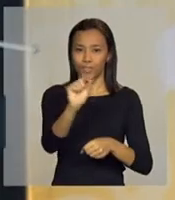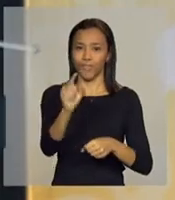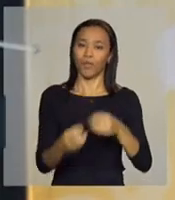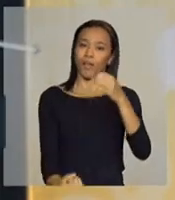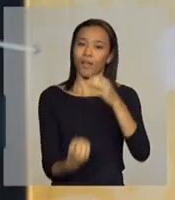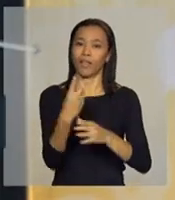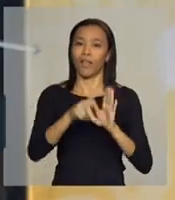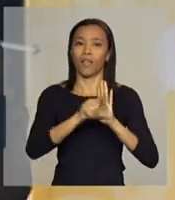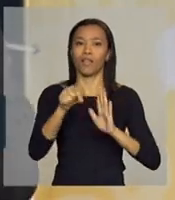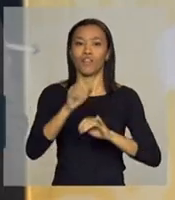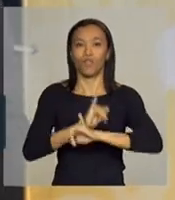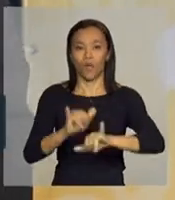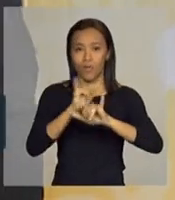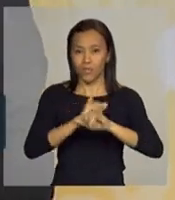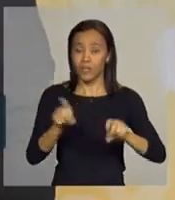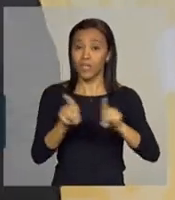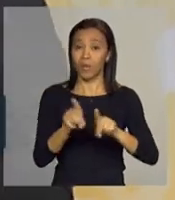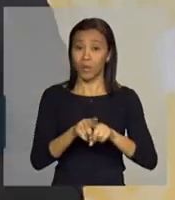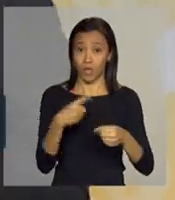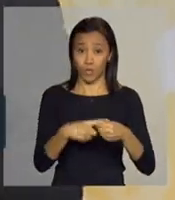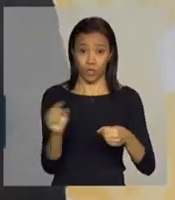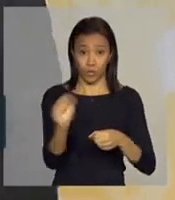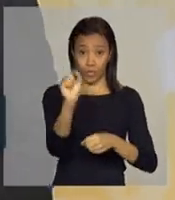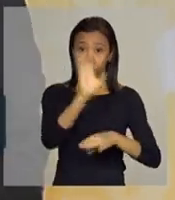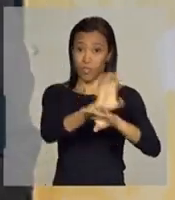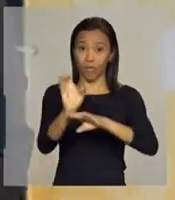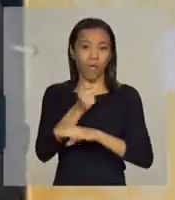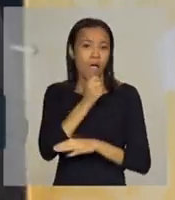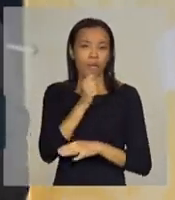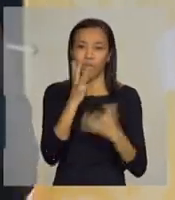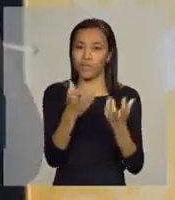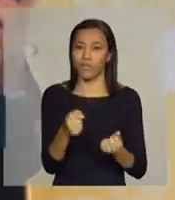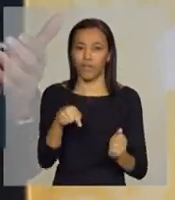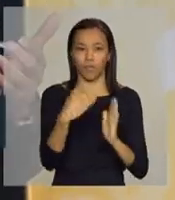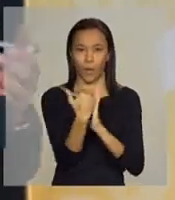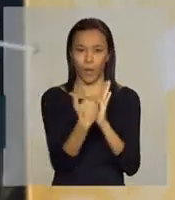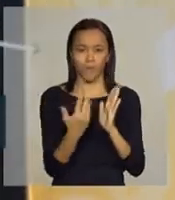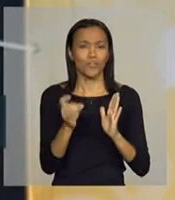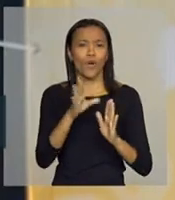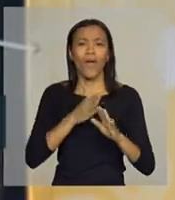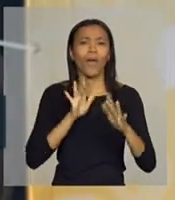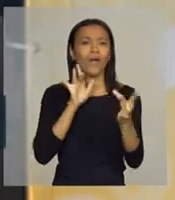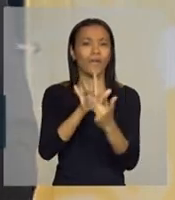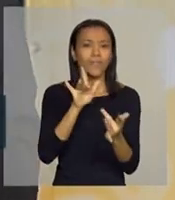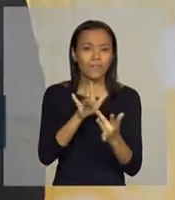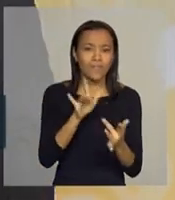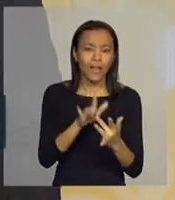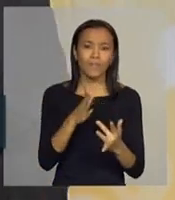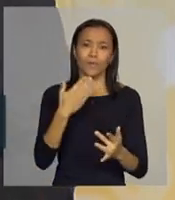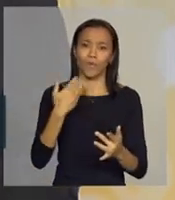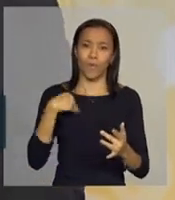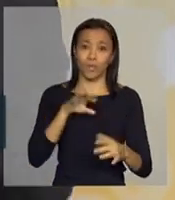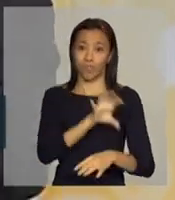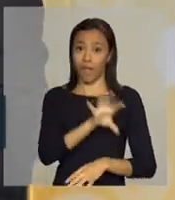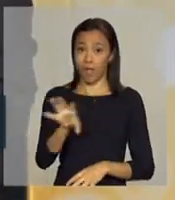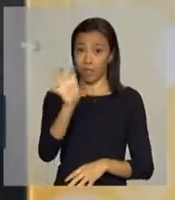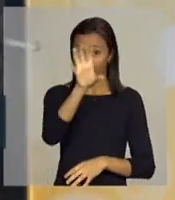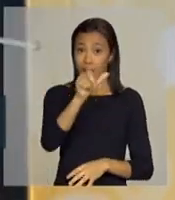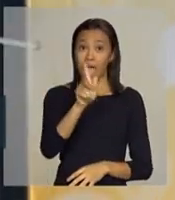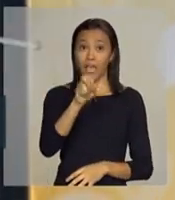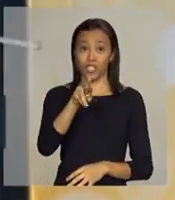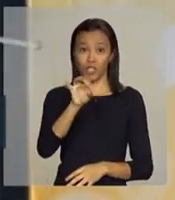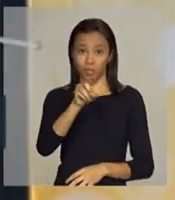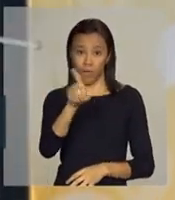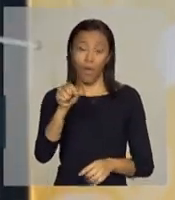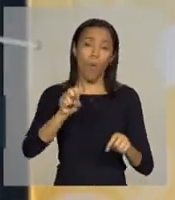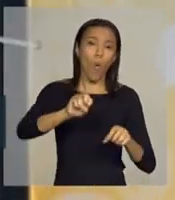de Informação. Os municípios e estados que ainda não aderiram ao programa, basta entrar em contato com as nossas regionais ou diretamente